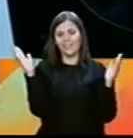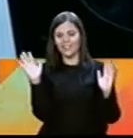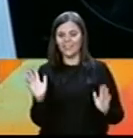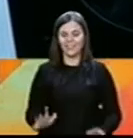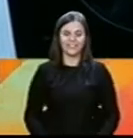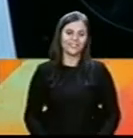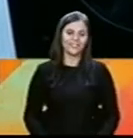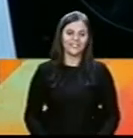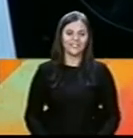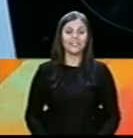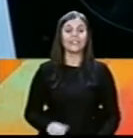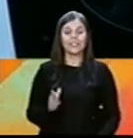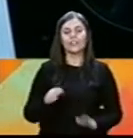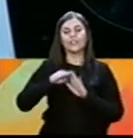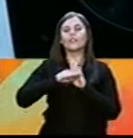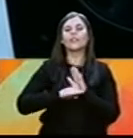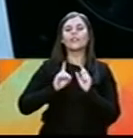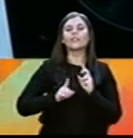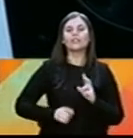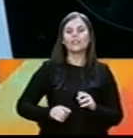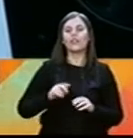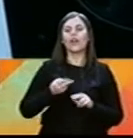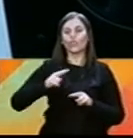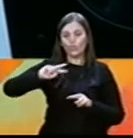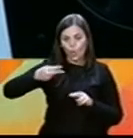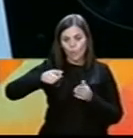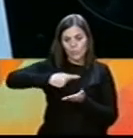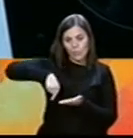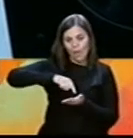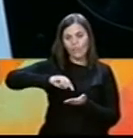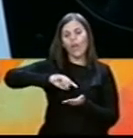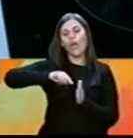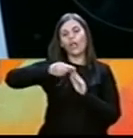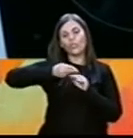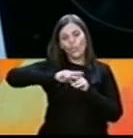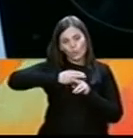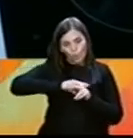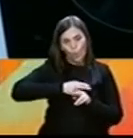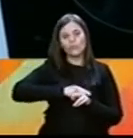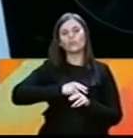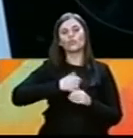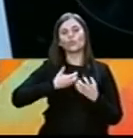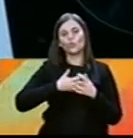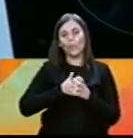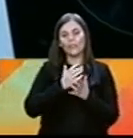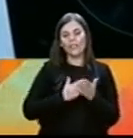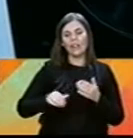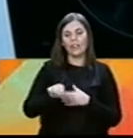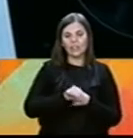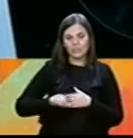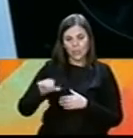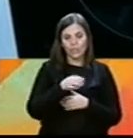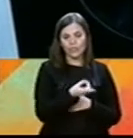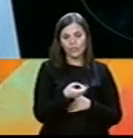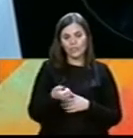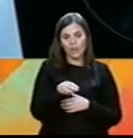Vamos lá. Salada de atum com laranja. Vamos precisar de 2 bifes de atum grossinhos, 500 gramas, sumo de meio limão, 95 ml